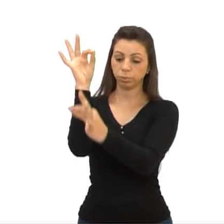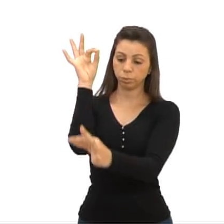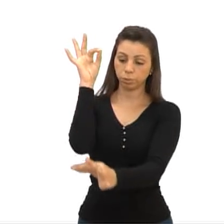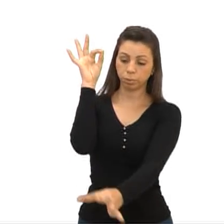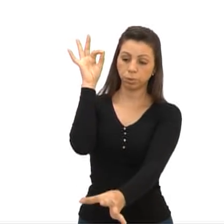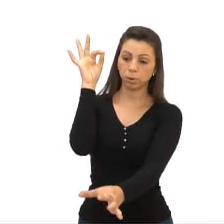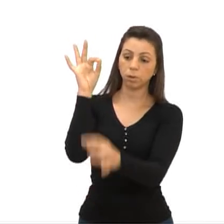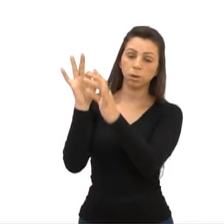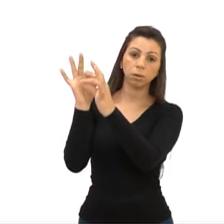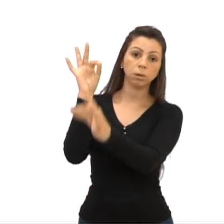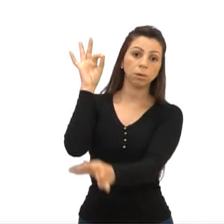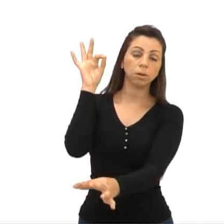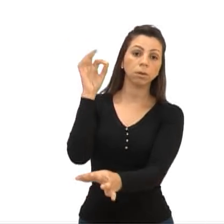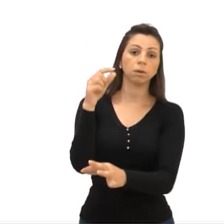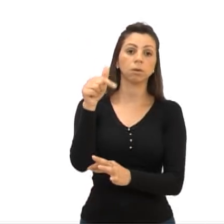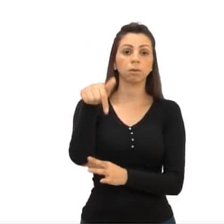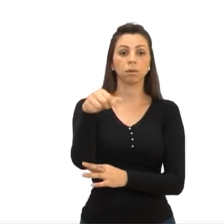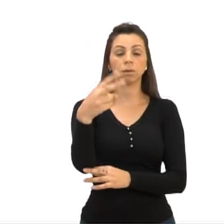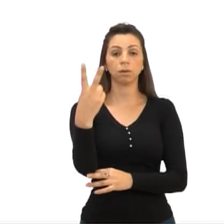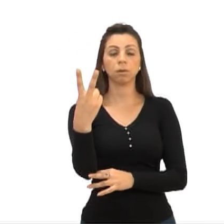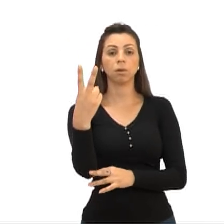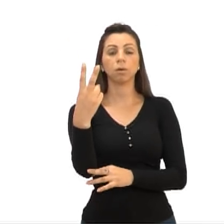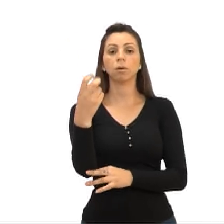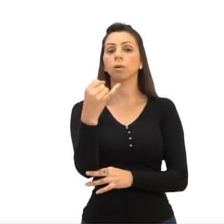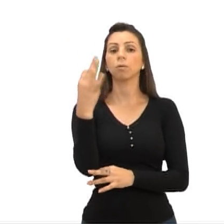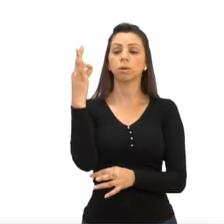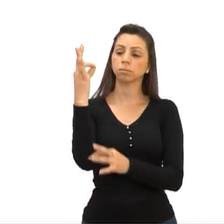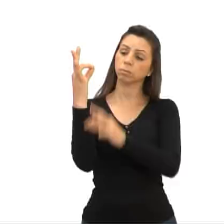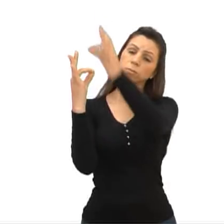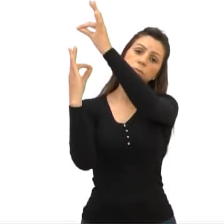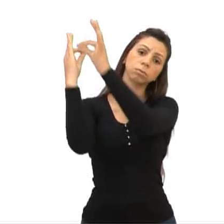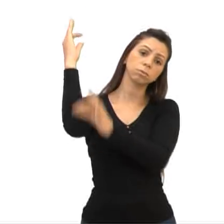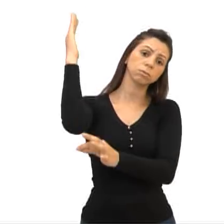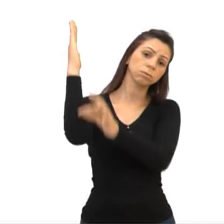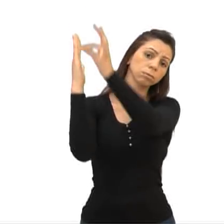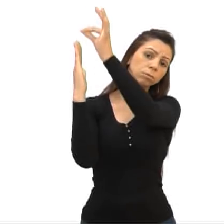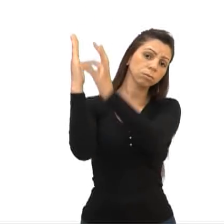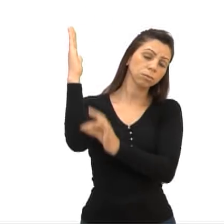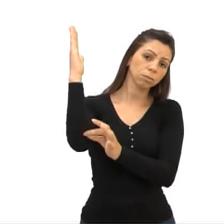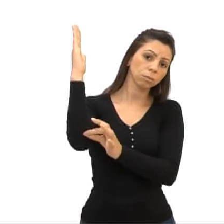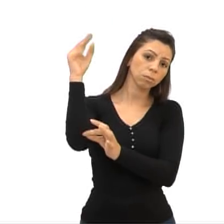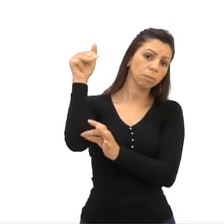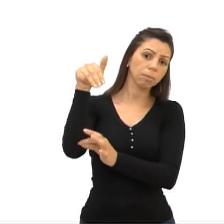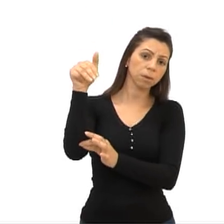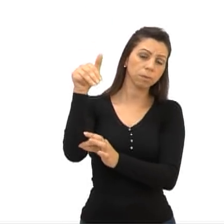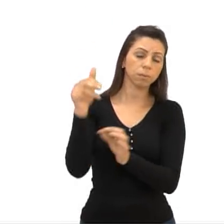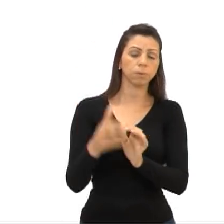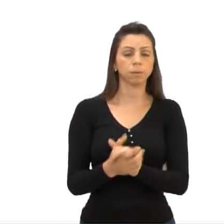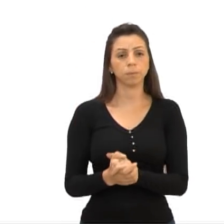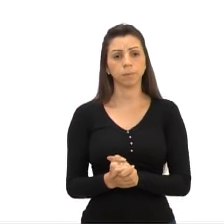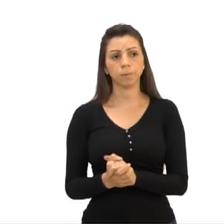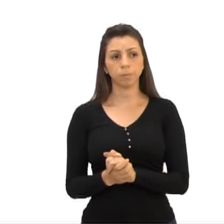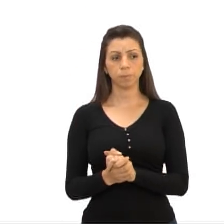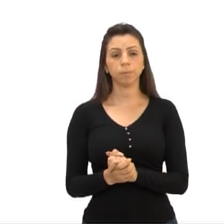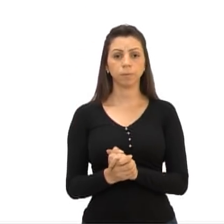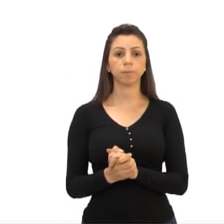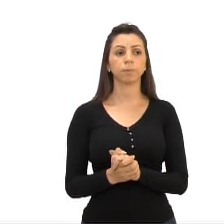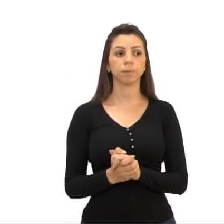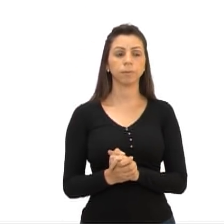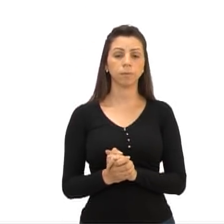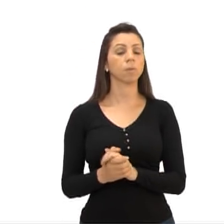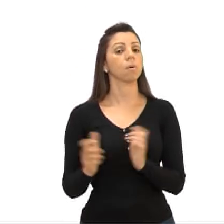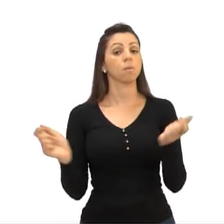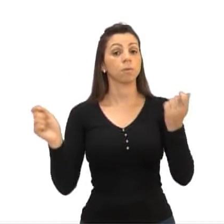72 centímetros, qual é a altura desse bastão em metros? Utilize aquela multiplicação